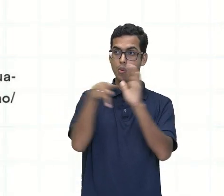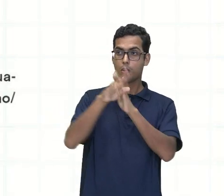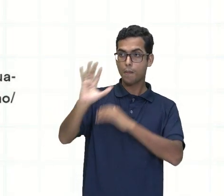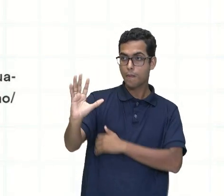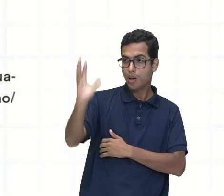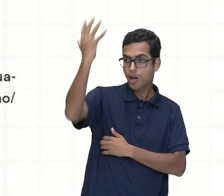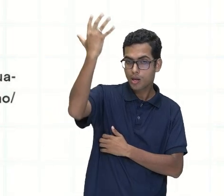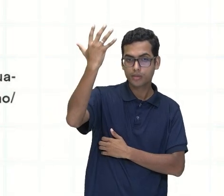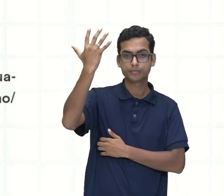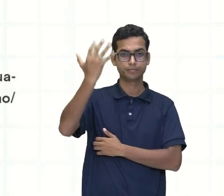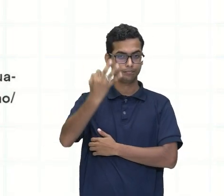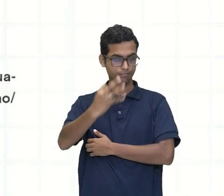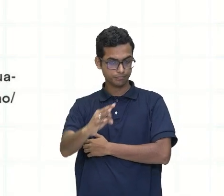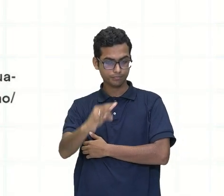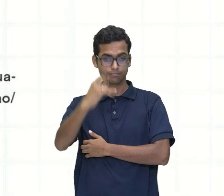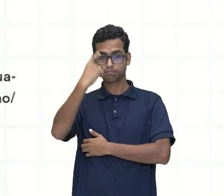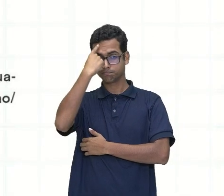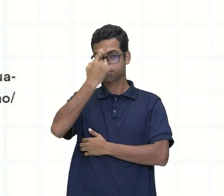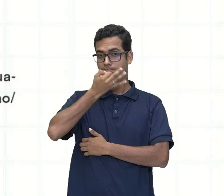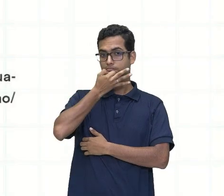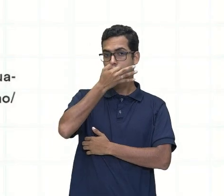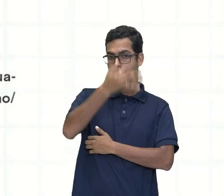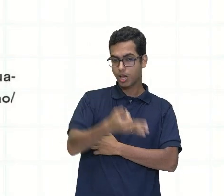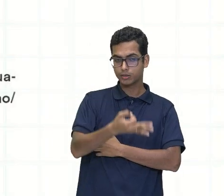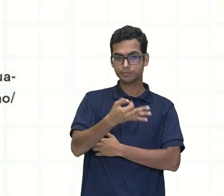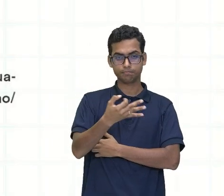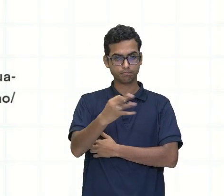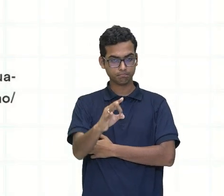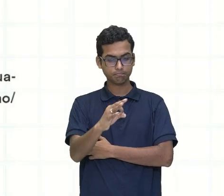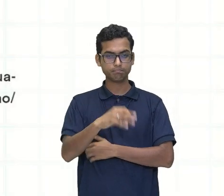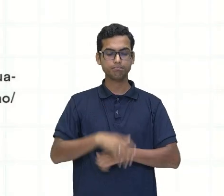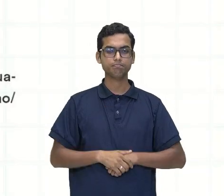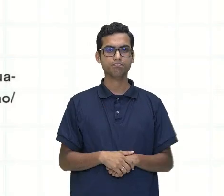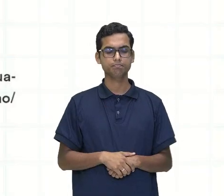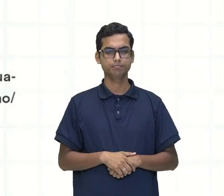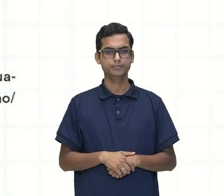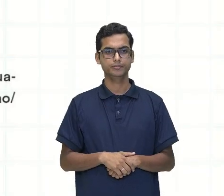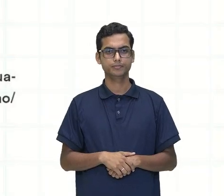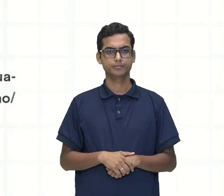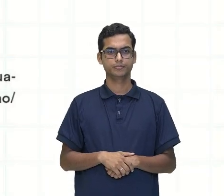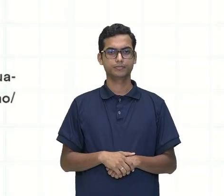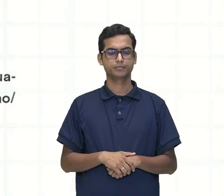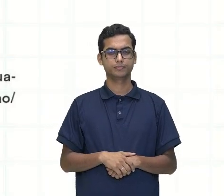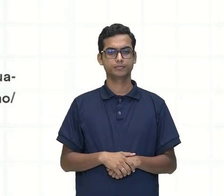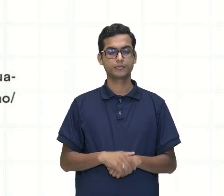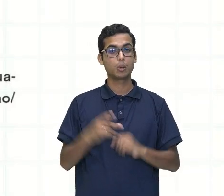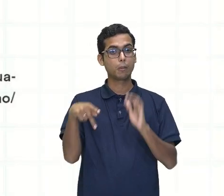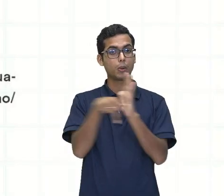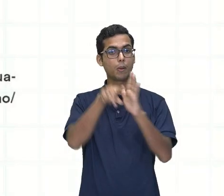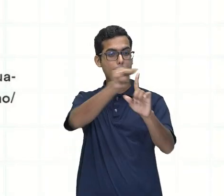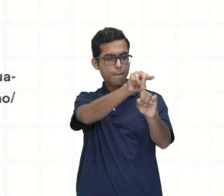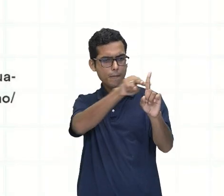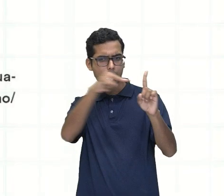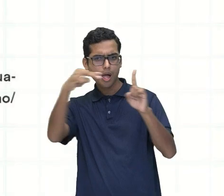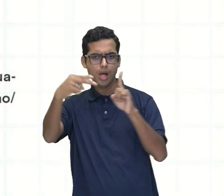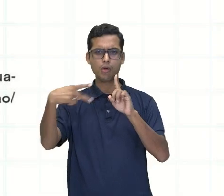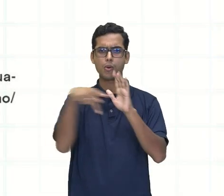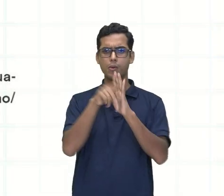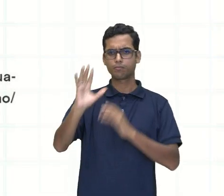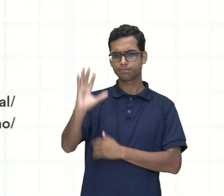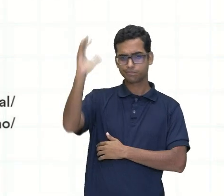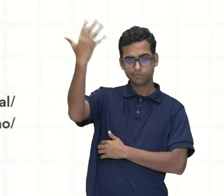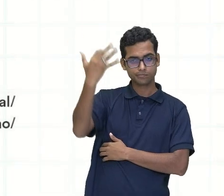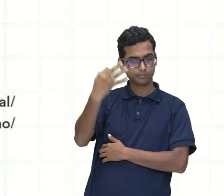uma maneira de pensar. Então, a opinião é uma maneira de pensar, né? É um ponto de vista sobre aquele fato. Mais uma